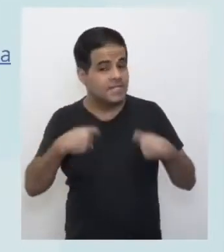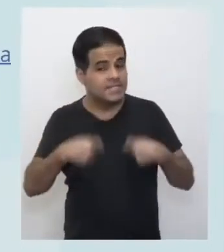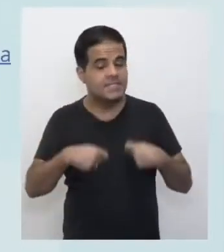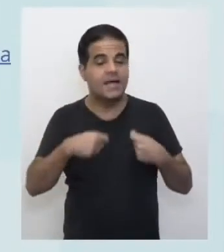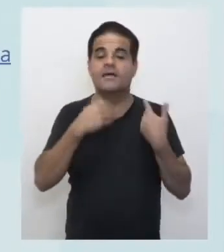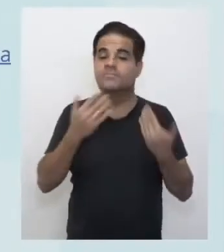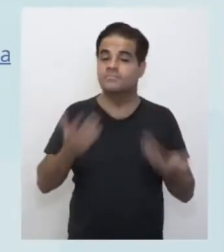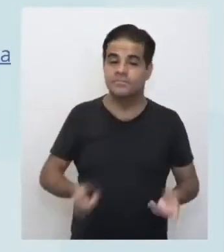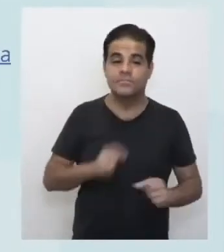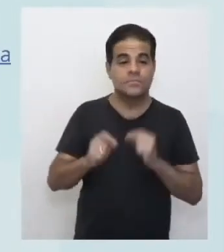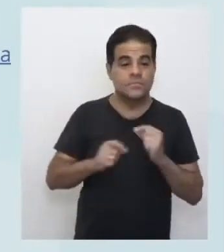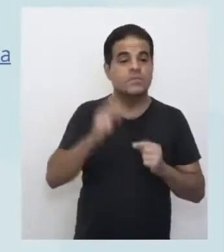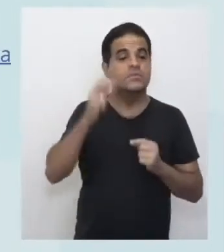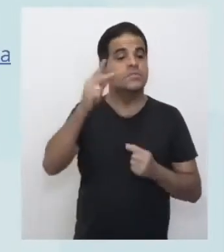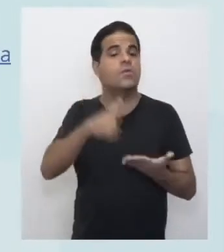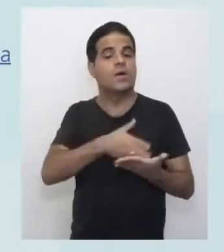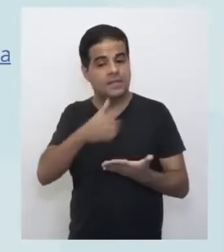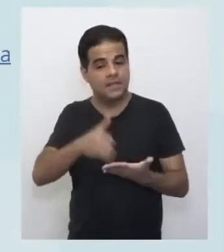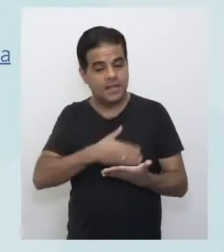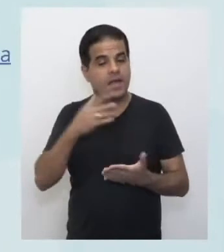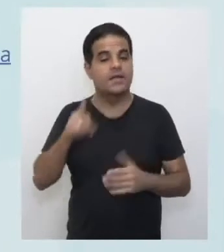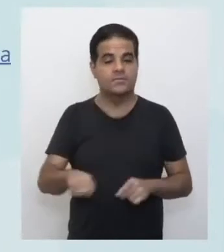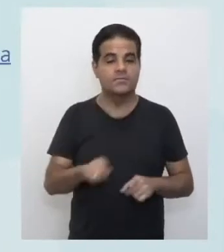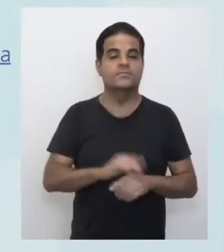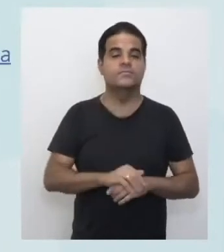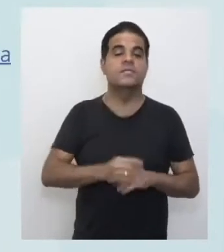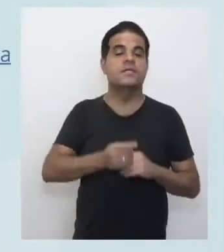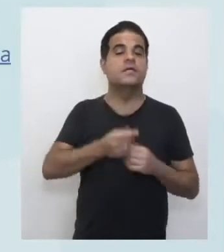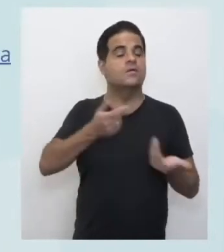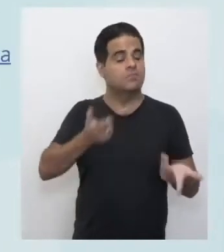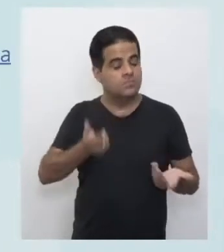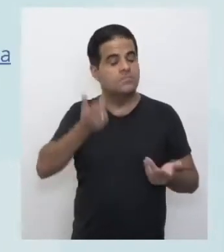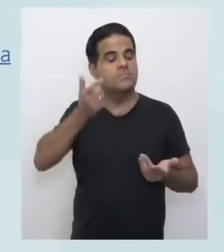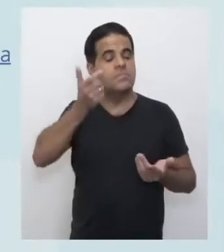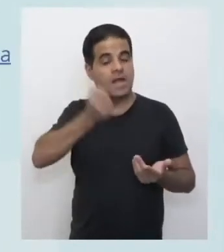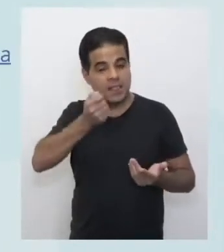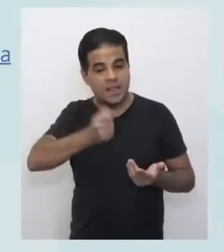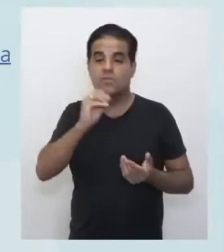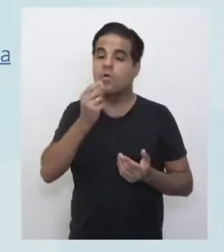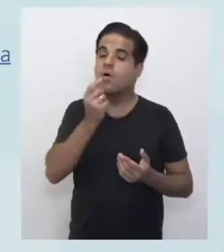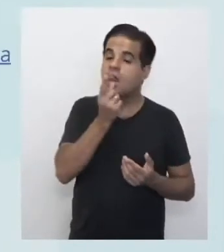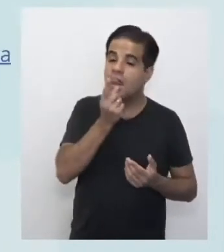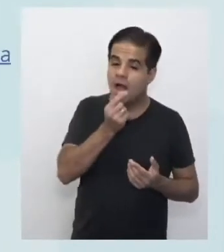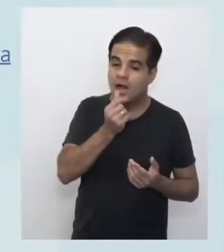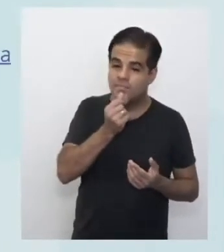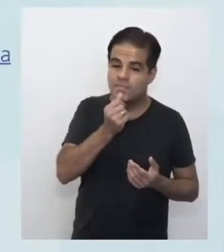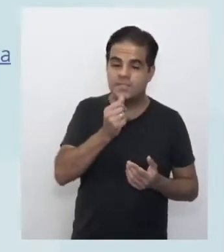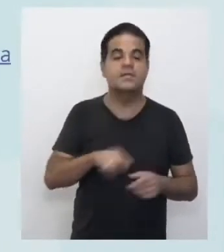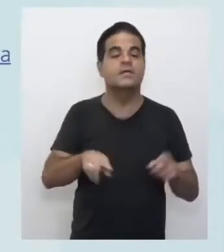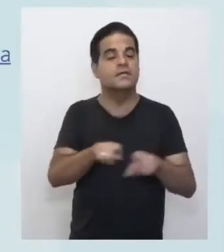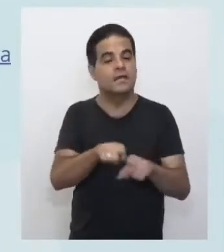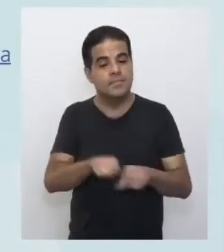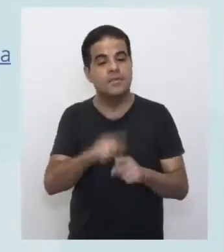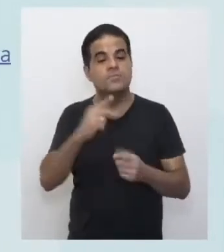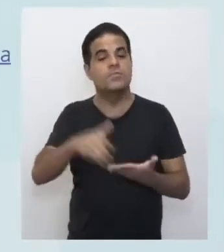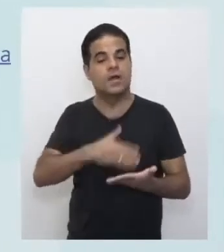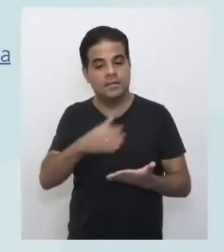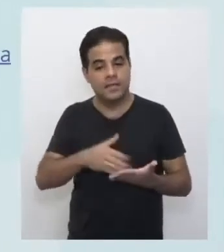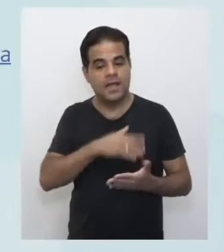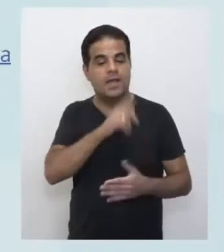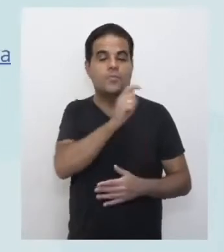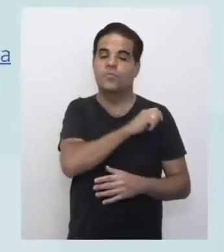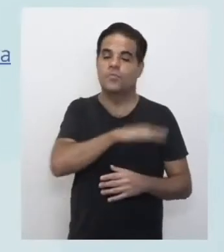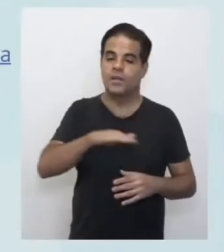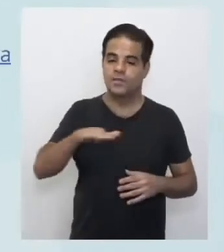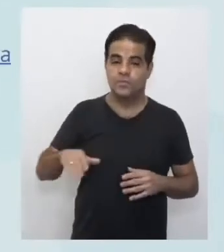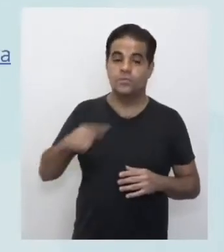your notebook, o seu caderno, a pen or a pencil, uma caneta ou um lápis. and your booklet. E o seu caderno do aluno. Ok, a